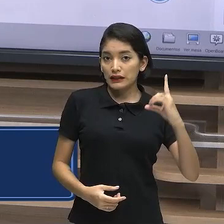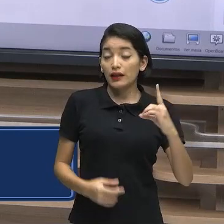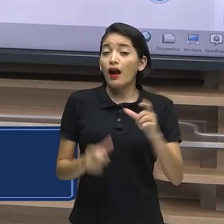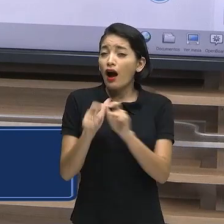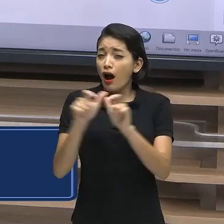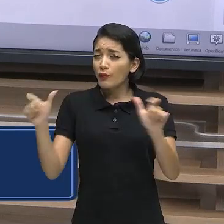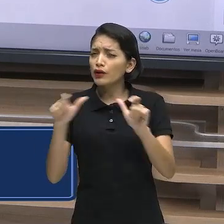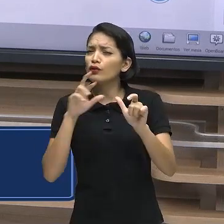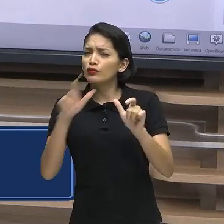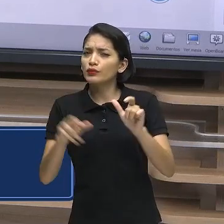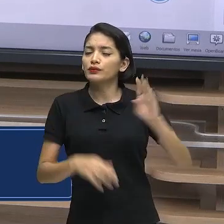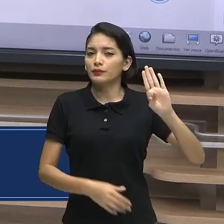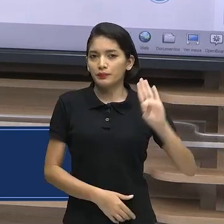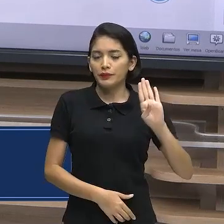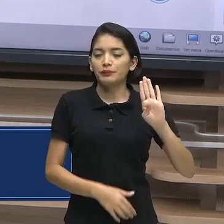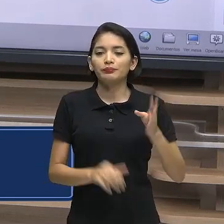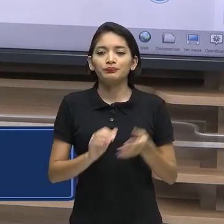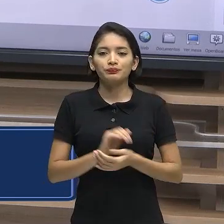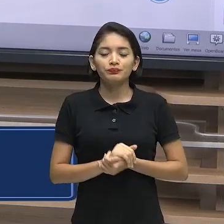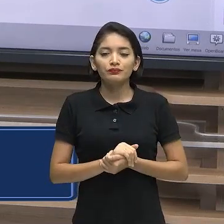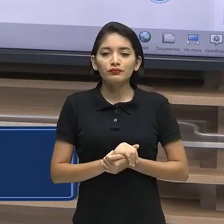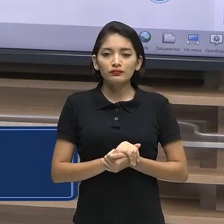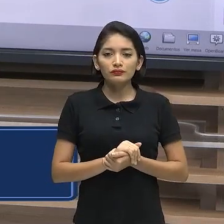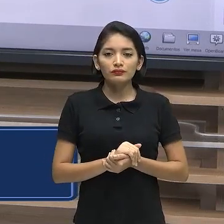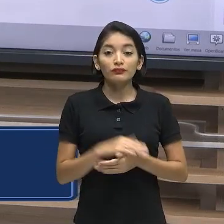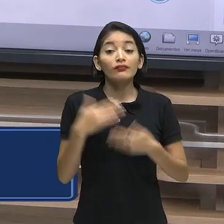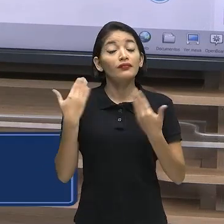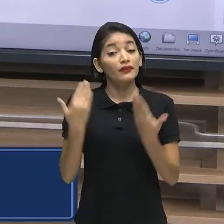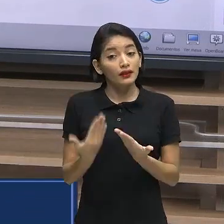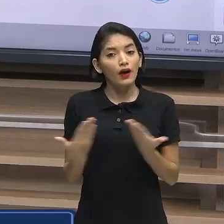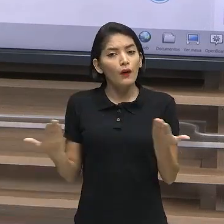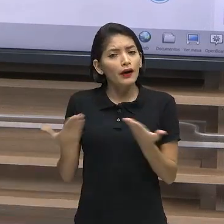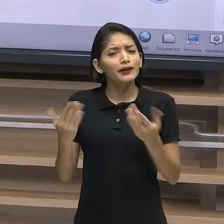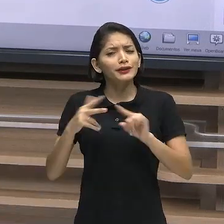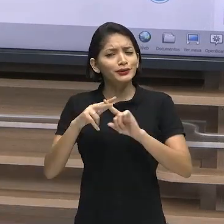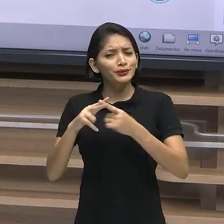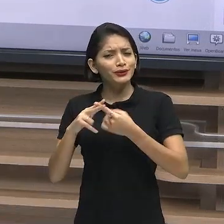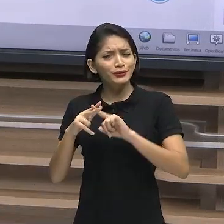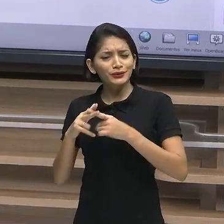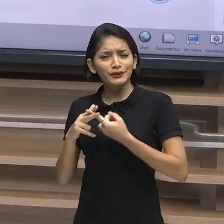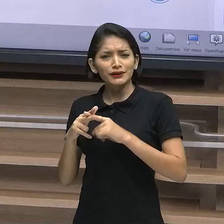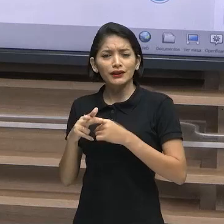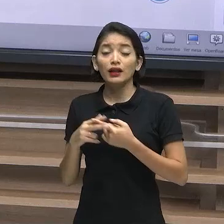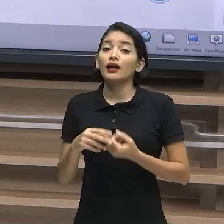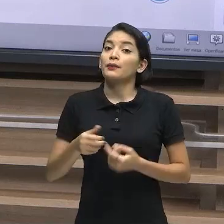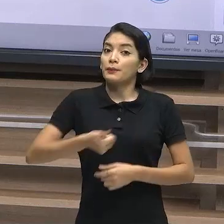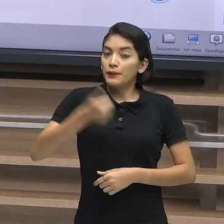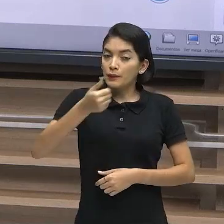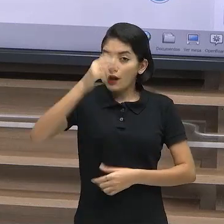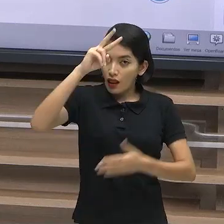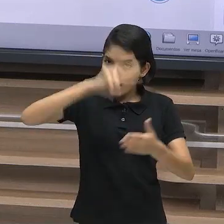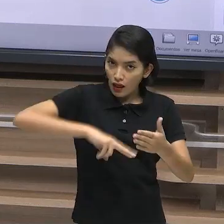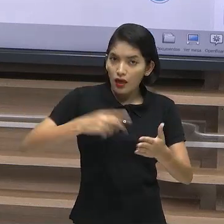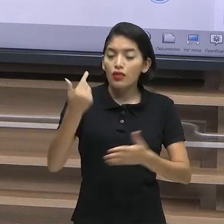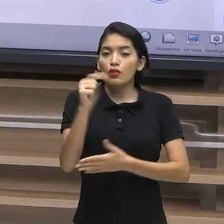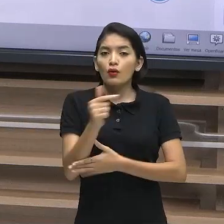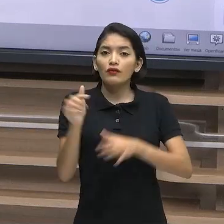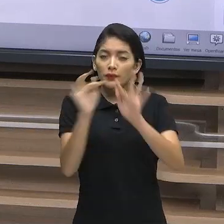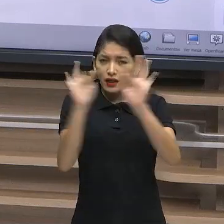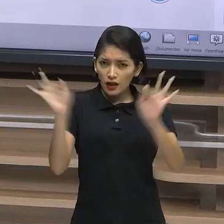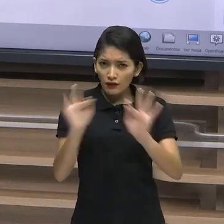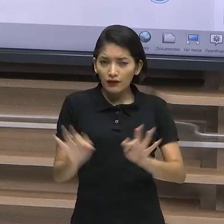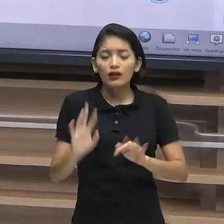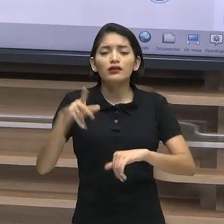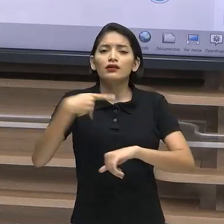aqui a alternativa B, né? Então a gente vai fazer a correção, né? Primeiro eu vou ler o texto para vocês novamente, aí depois a gente